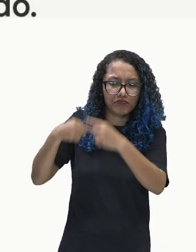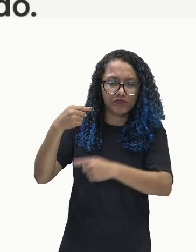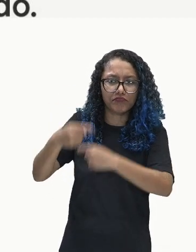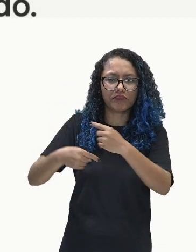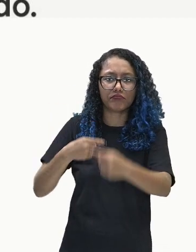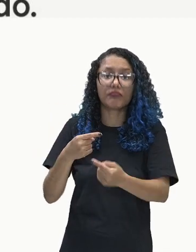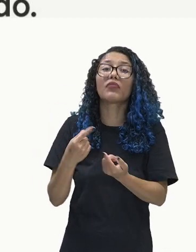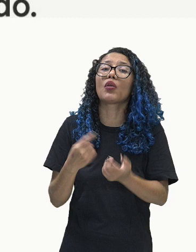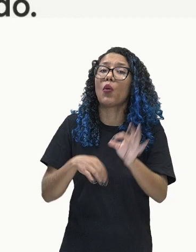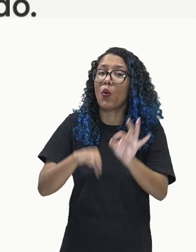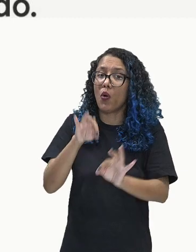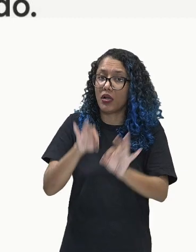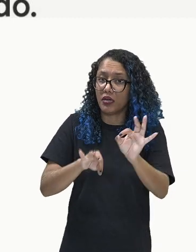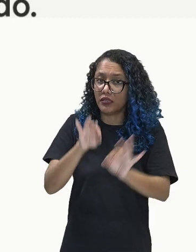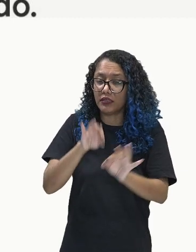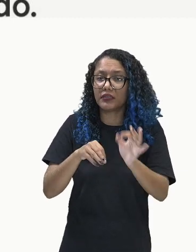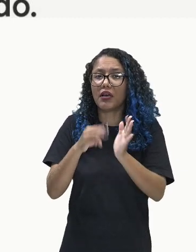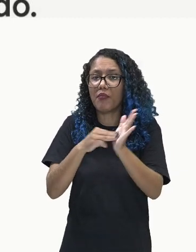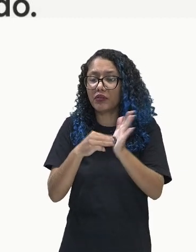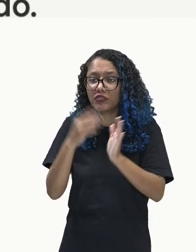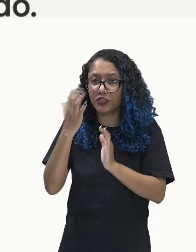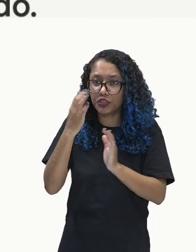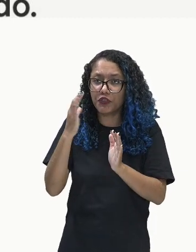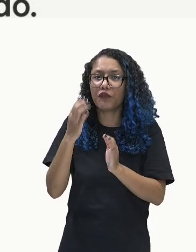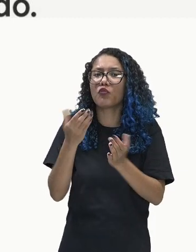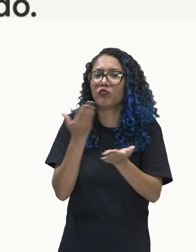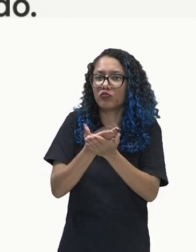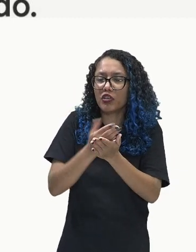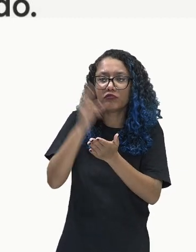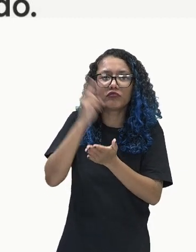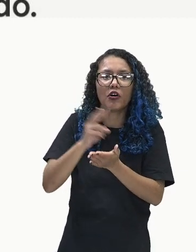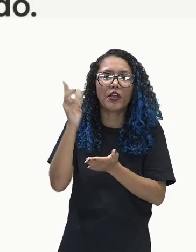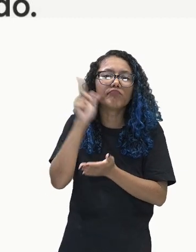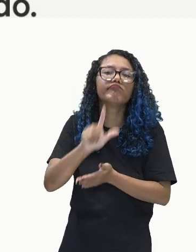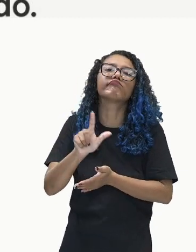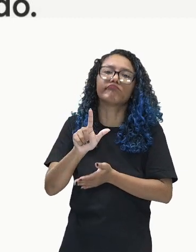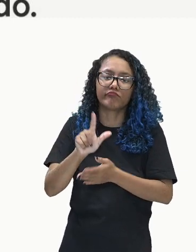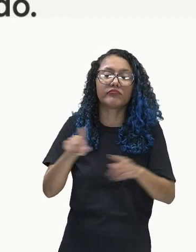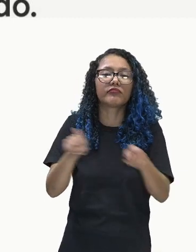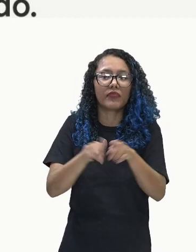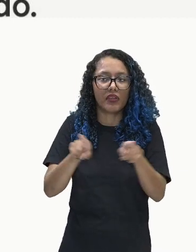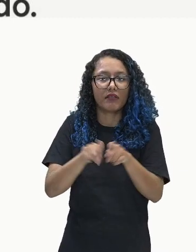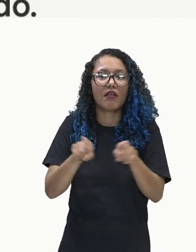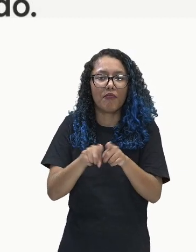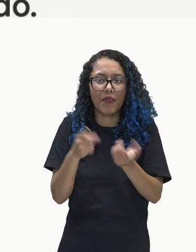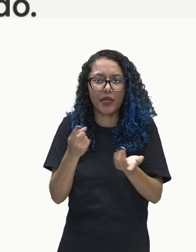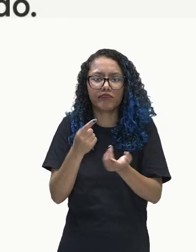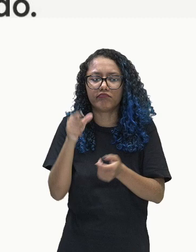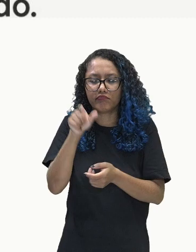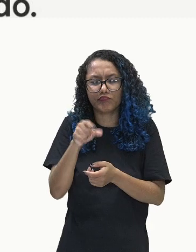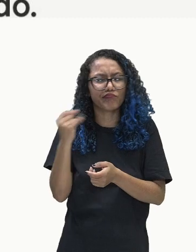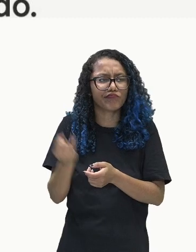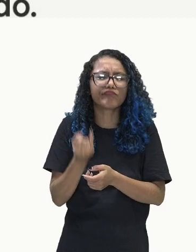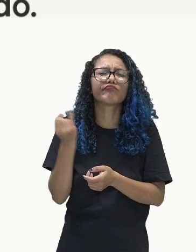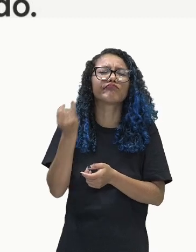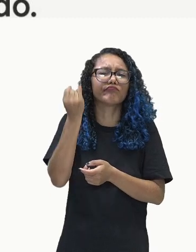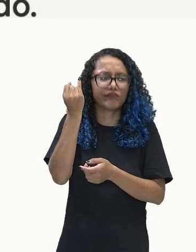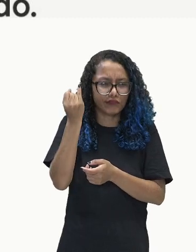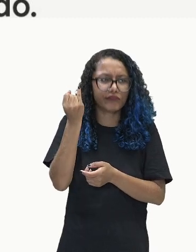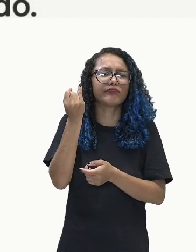elaborar métodos científicos de estudo da história e ele também é uma importante